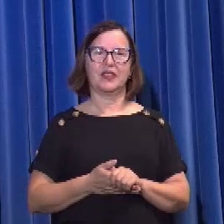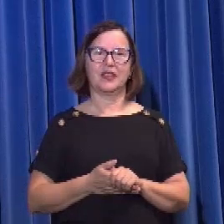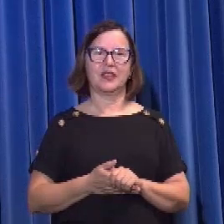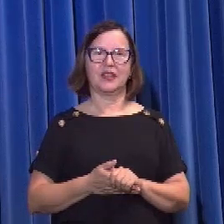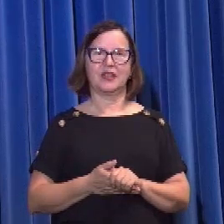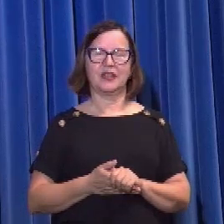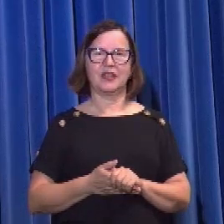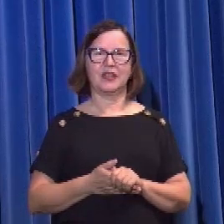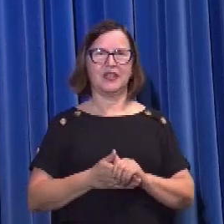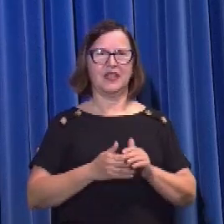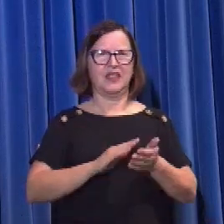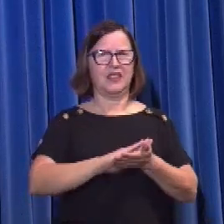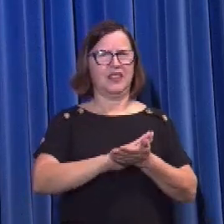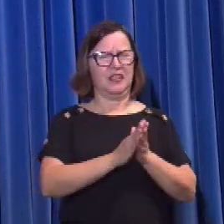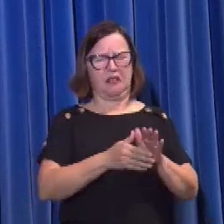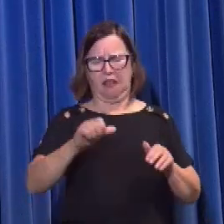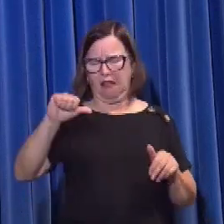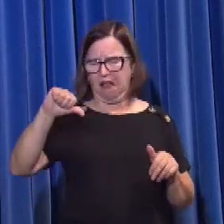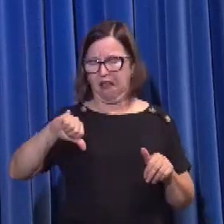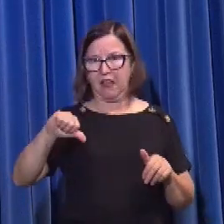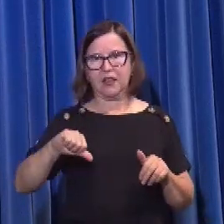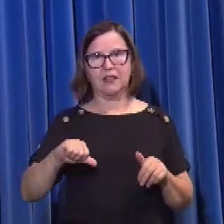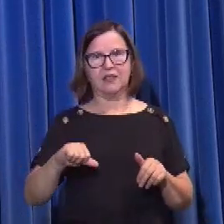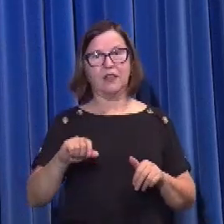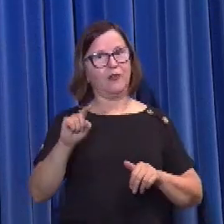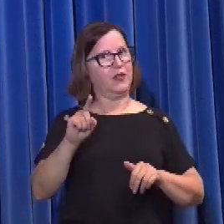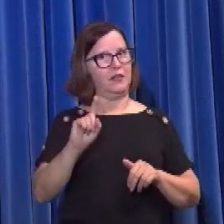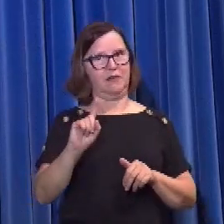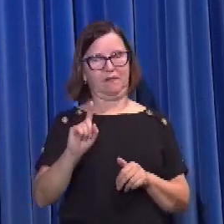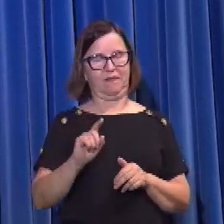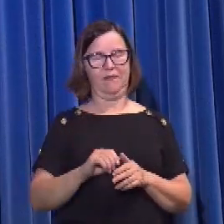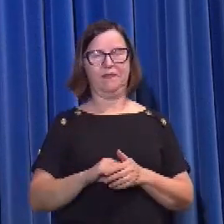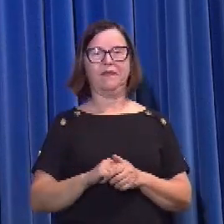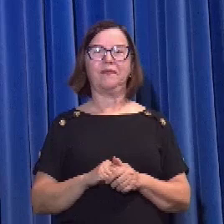estar arruinado. Você não está arruinado.